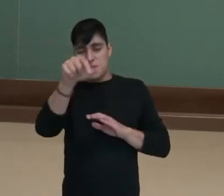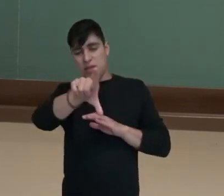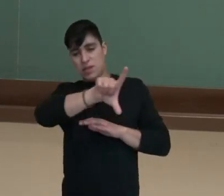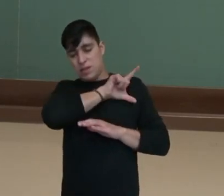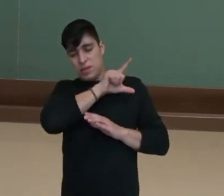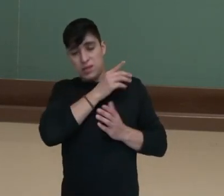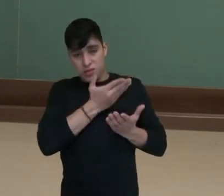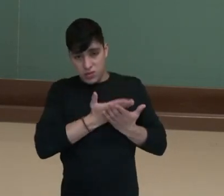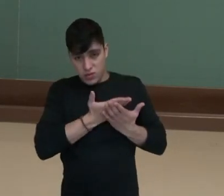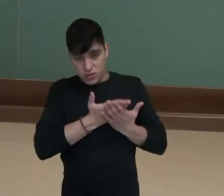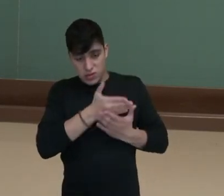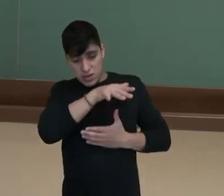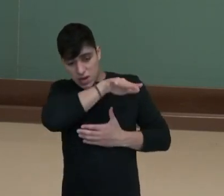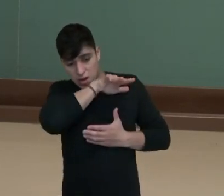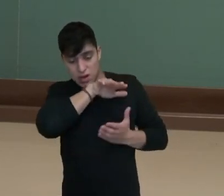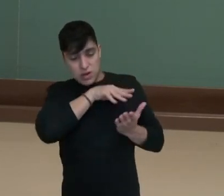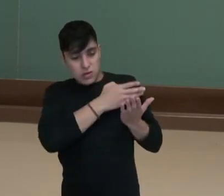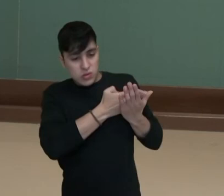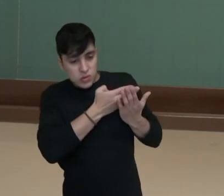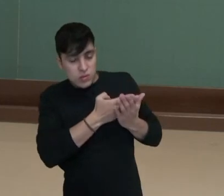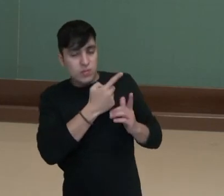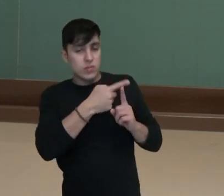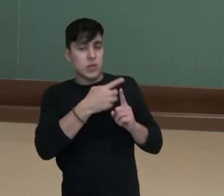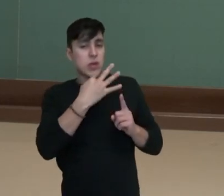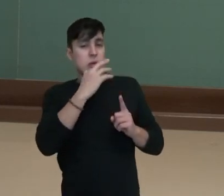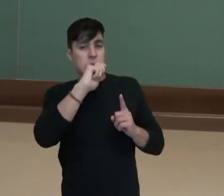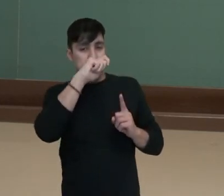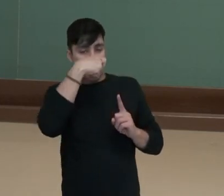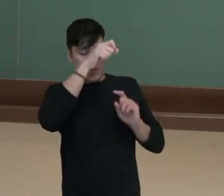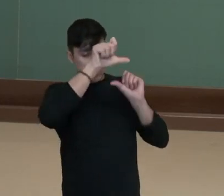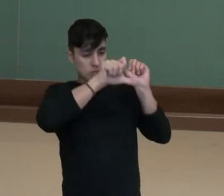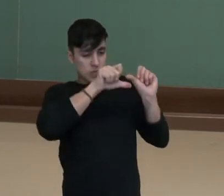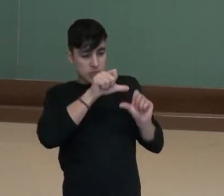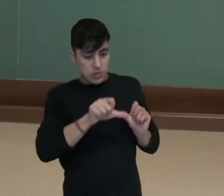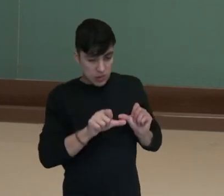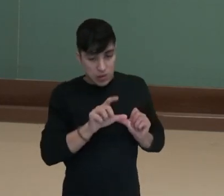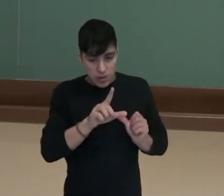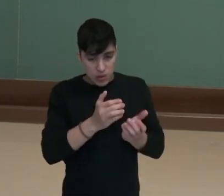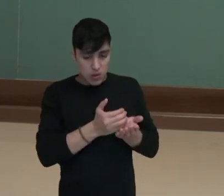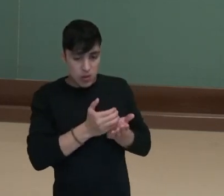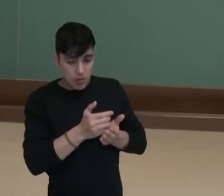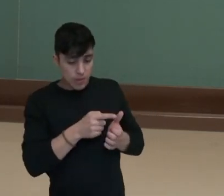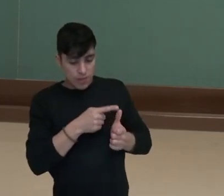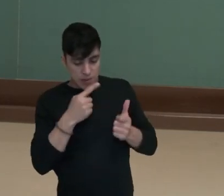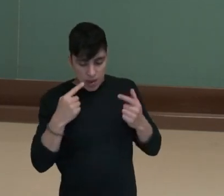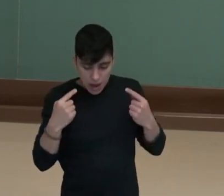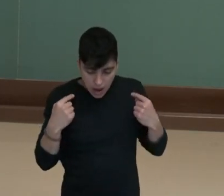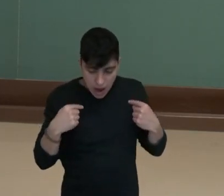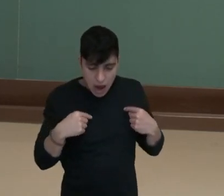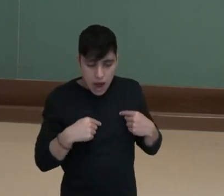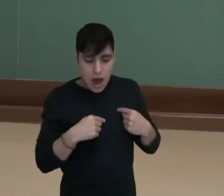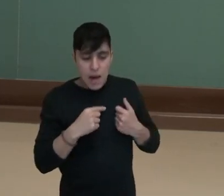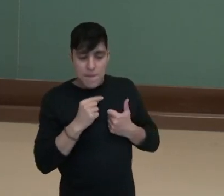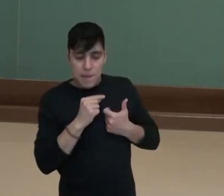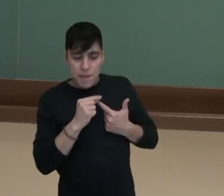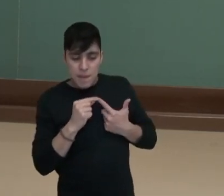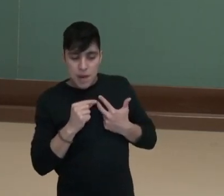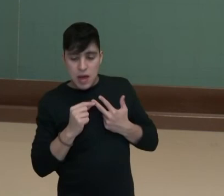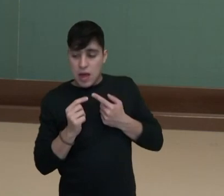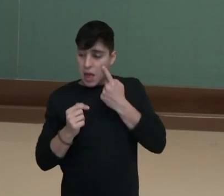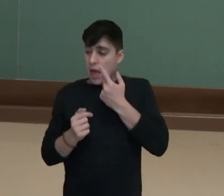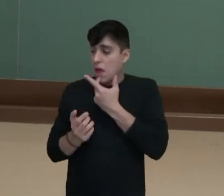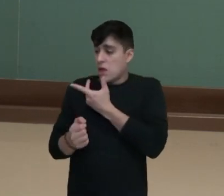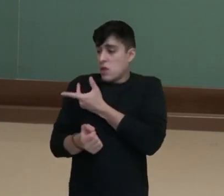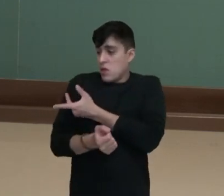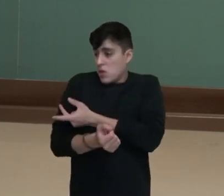área, porque conhecendo as mutações, assim que os primeiros sintomas surgem, pode-se fazer um exame. E